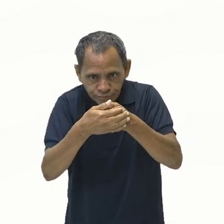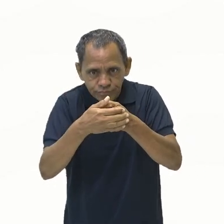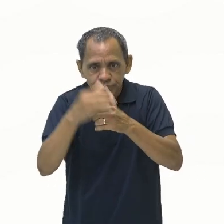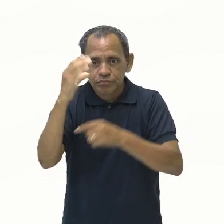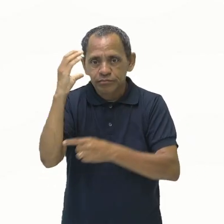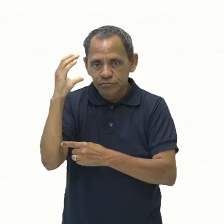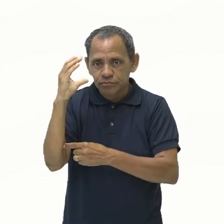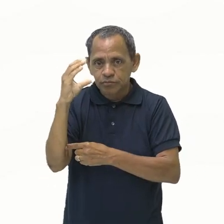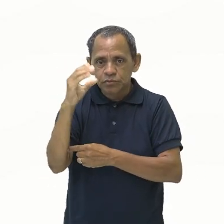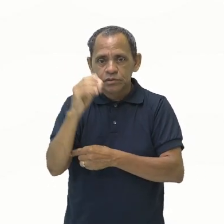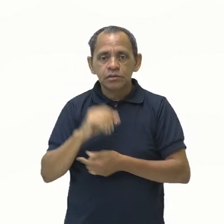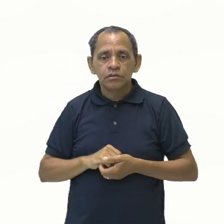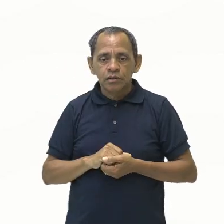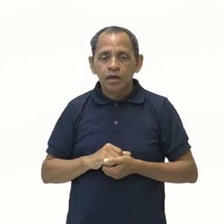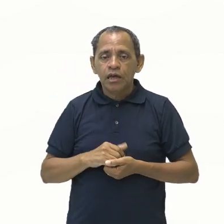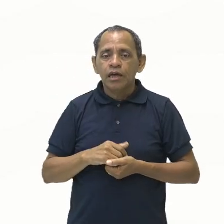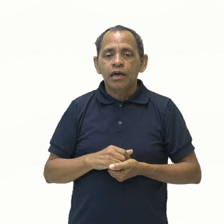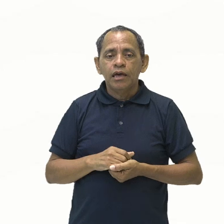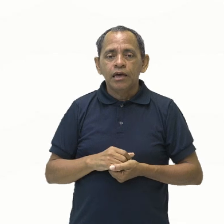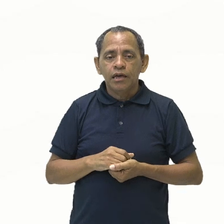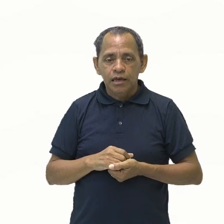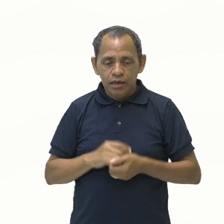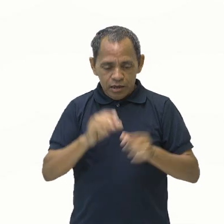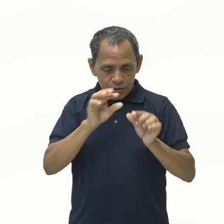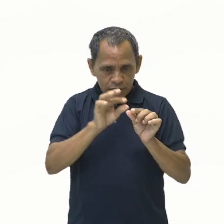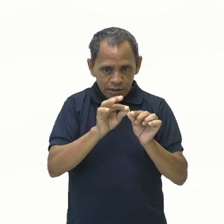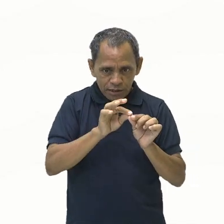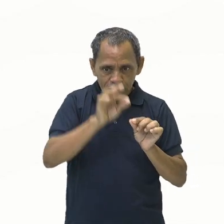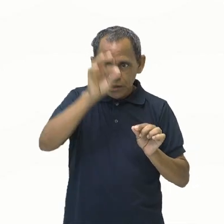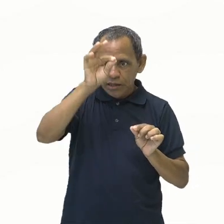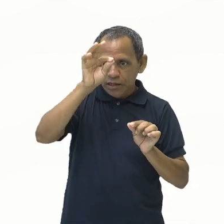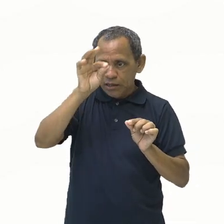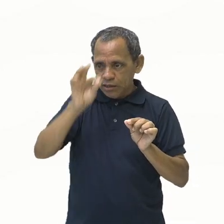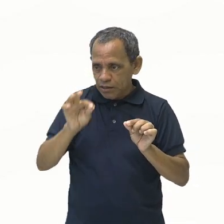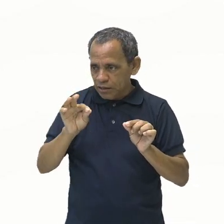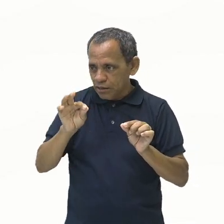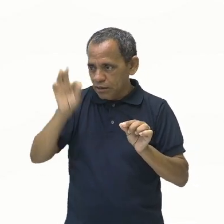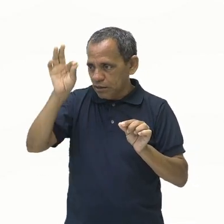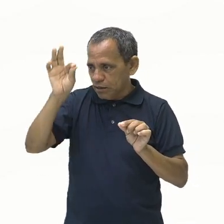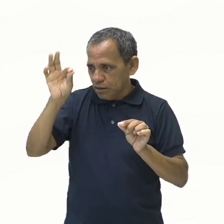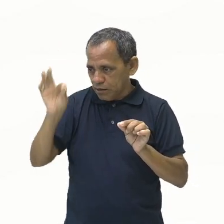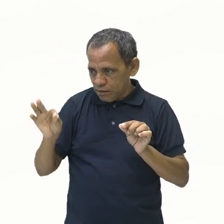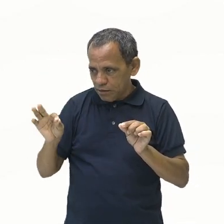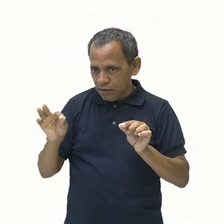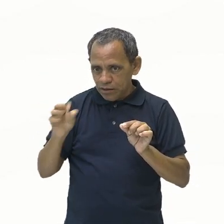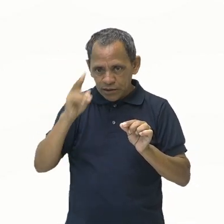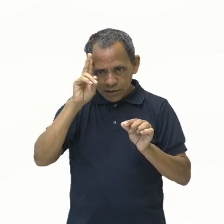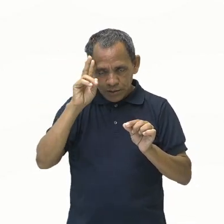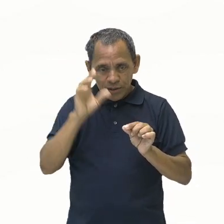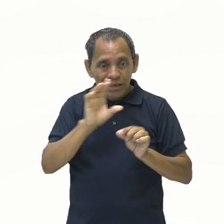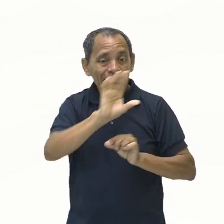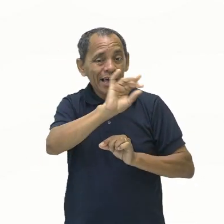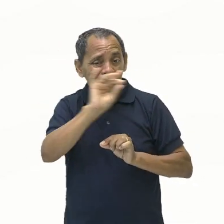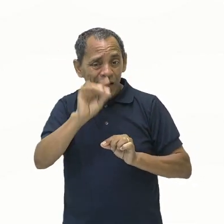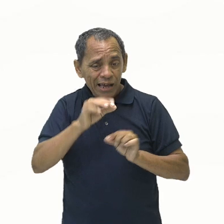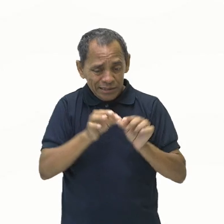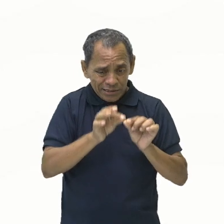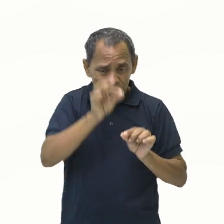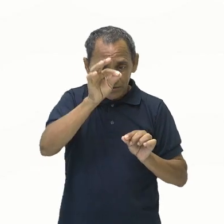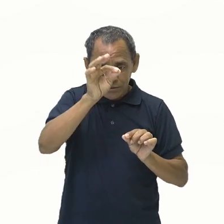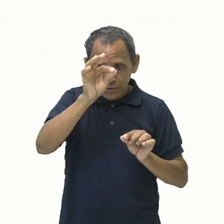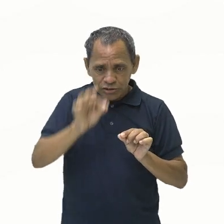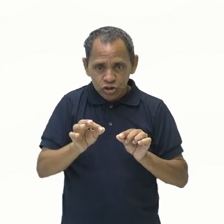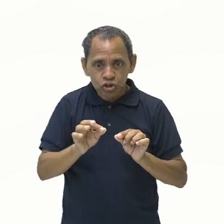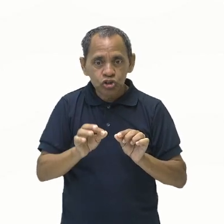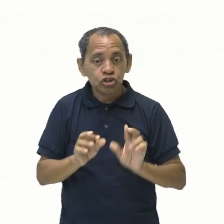em zigue-zague para a gente conseguir compreender quantos carbonos tem aí, né? Cada zigue-zague representa um carbono.